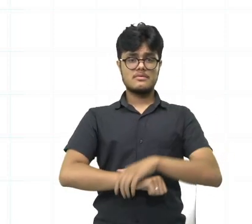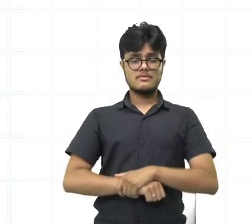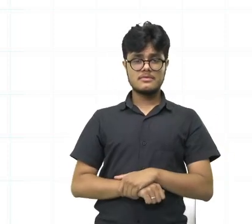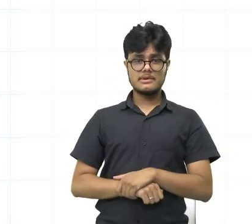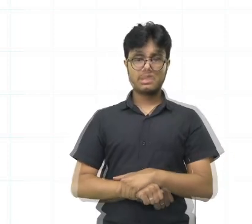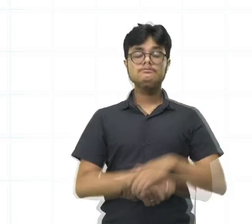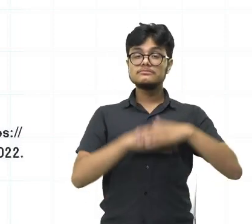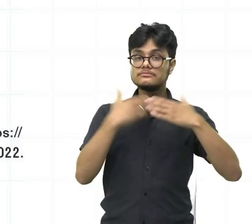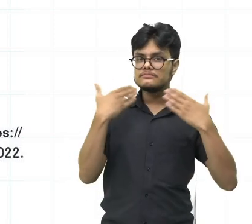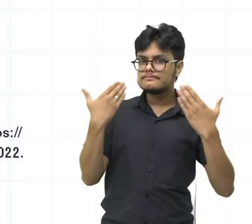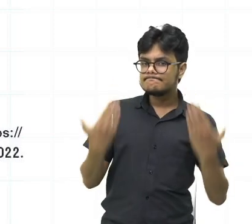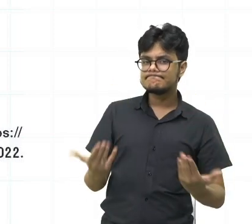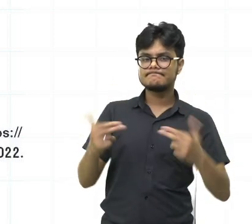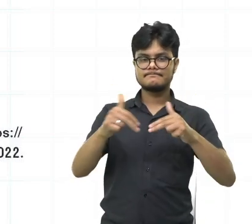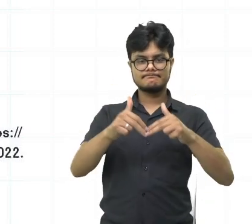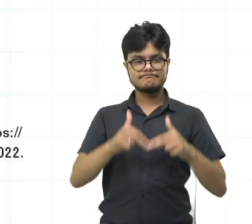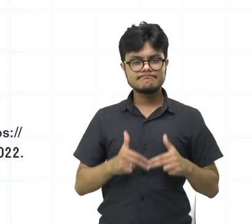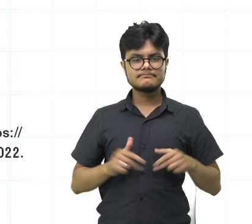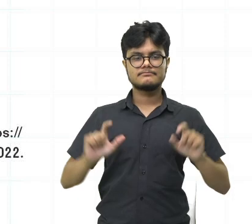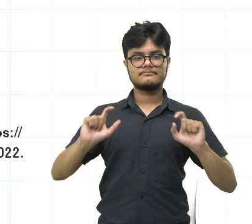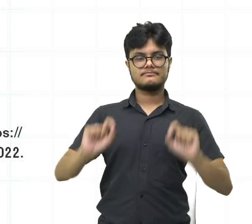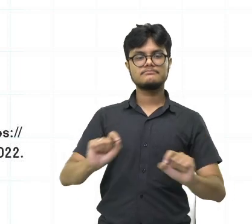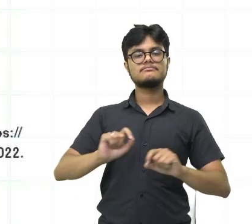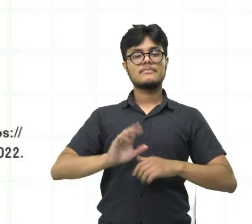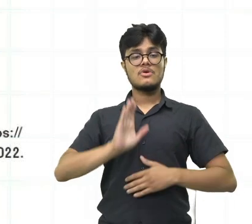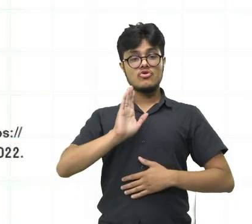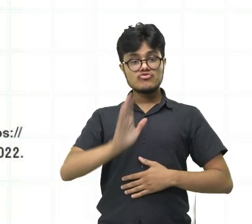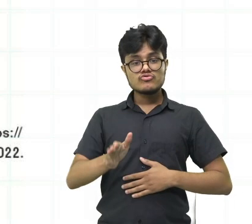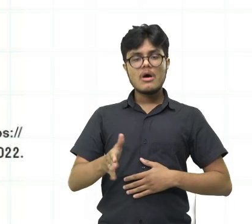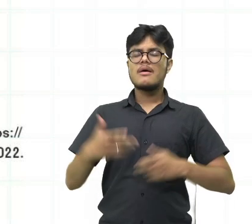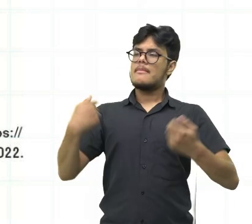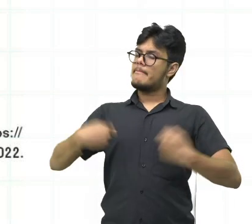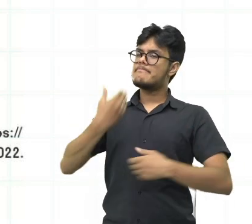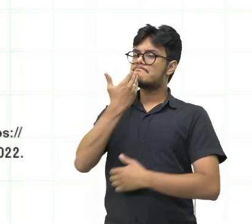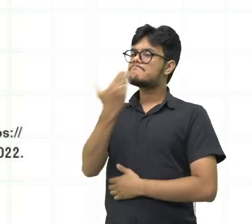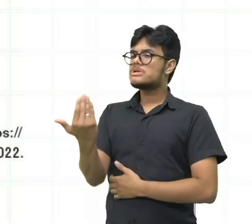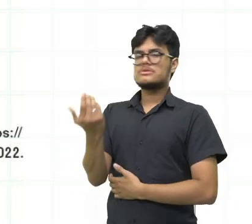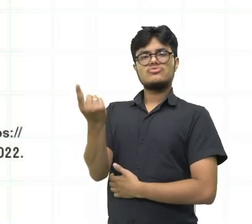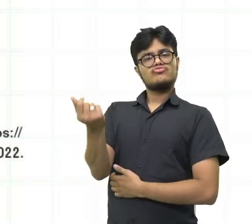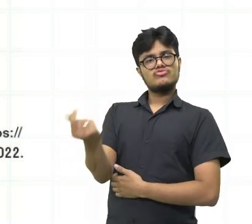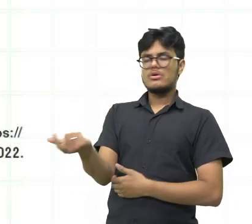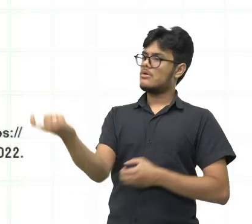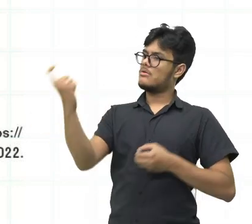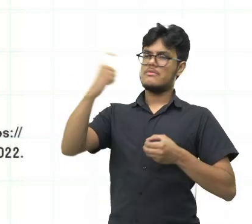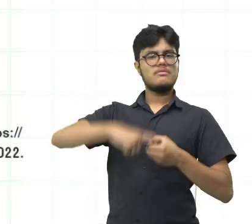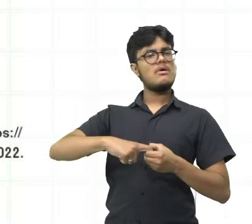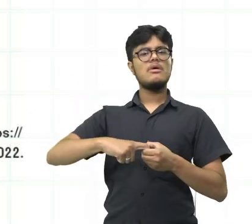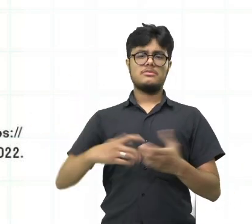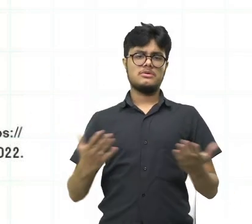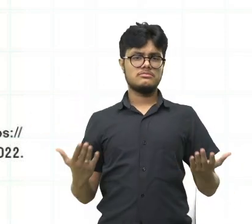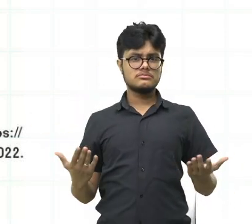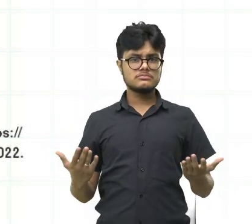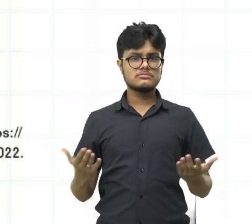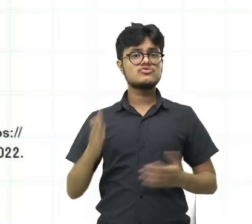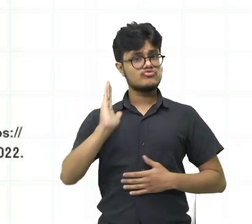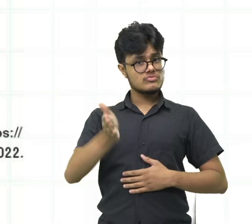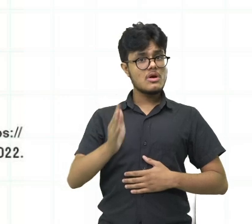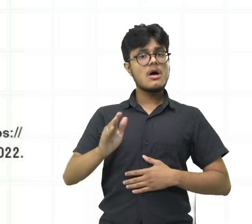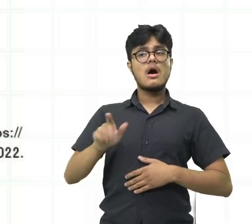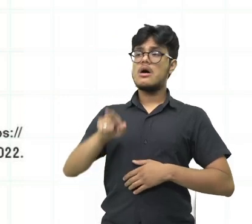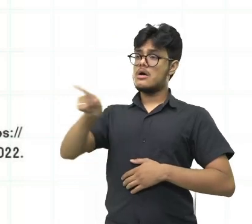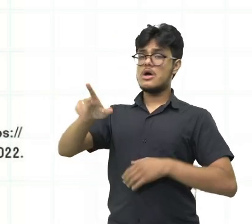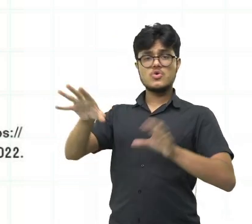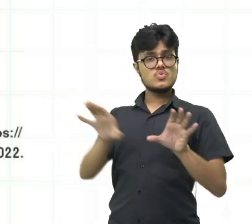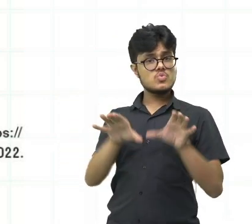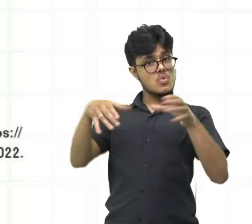E sendo assim, informamos que entraremos com pedido de reembolso junto ao departamento financeiro de